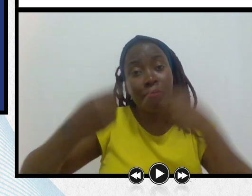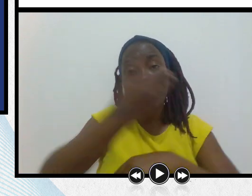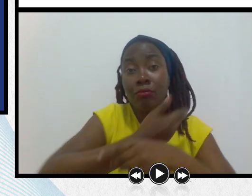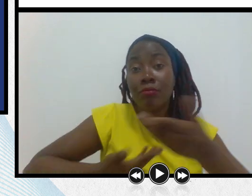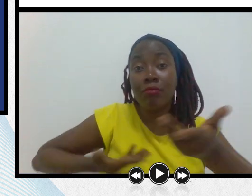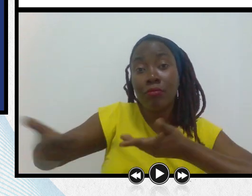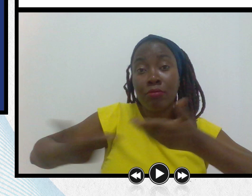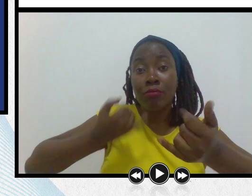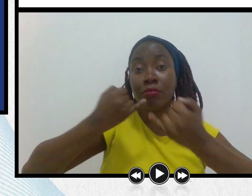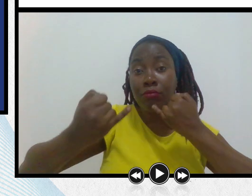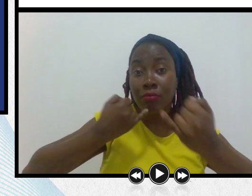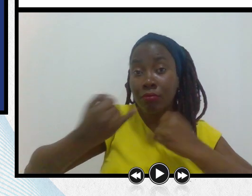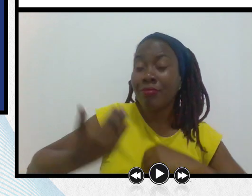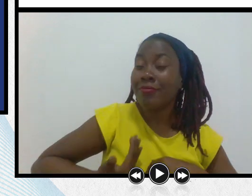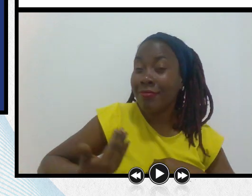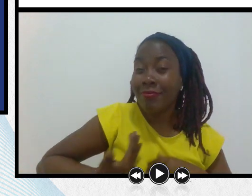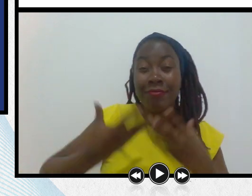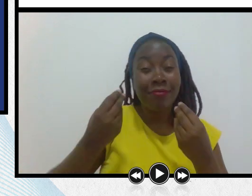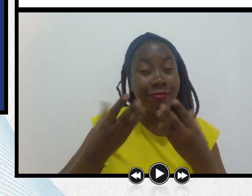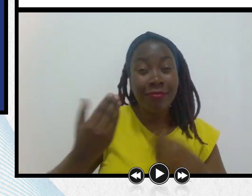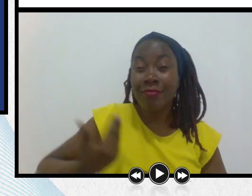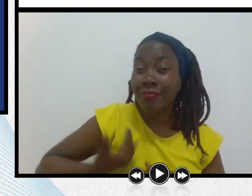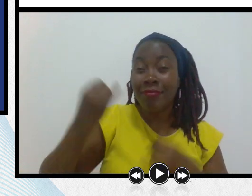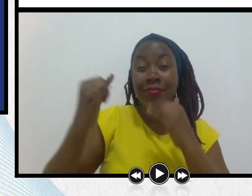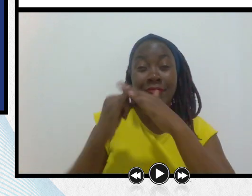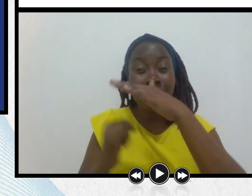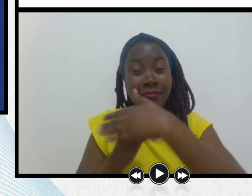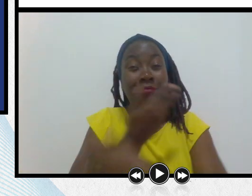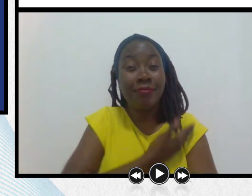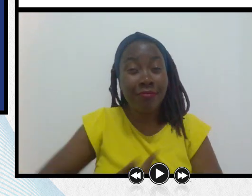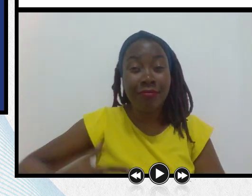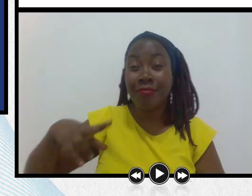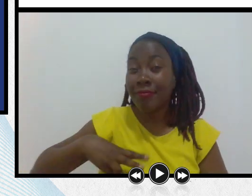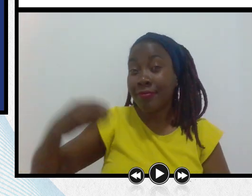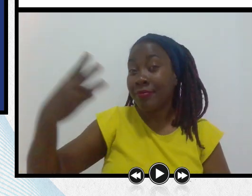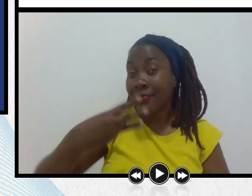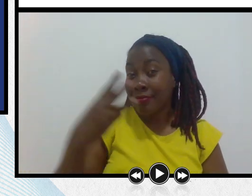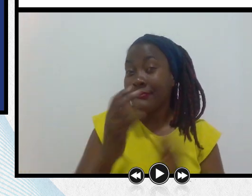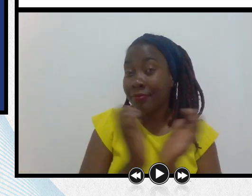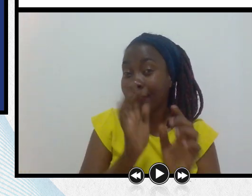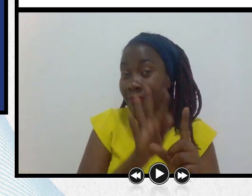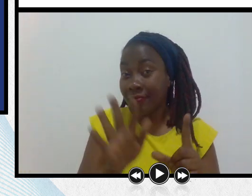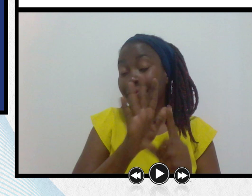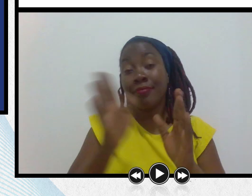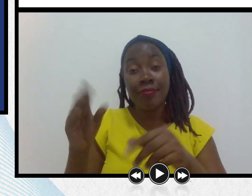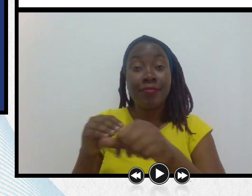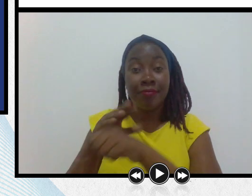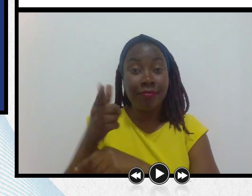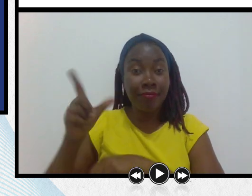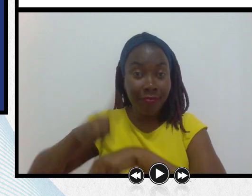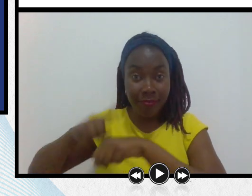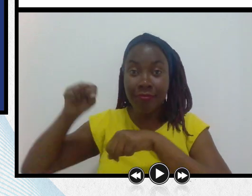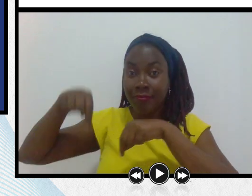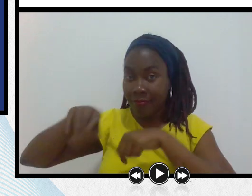informação, parcerias, muita parceria com instituições públicas, privadas e terceiro setor. Eu já falei isso, inclusive, em outro